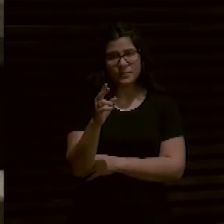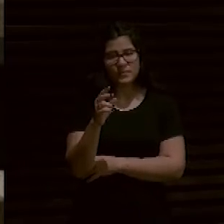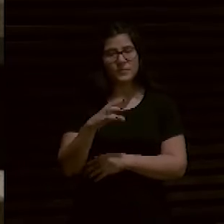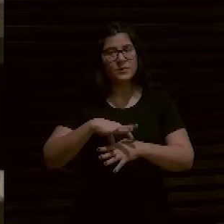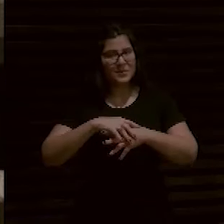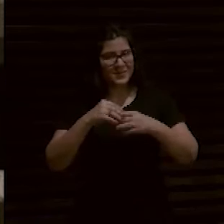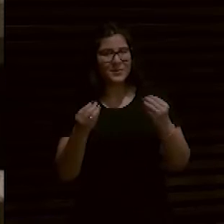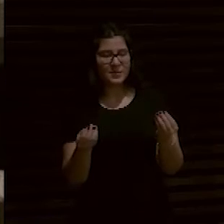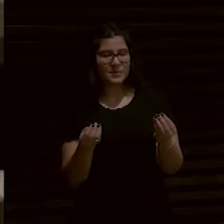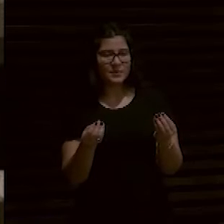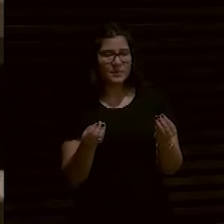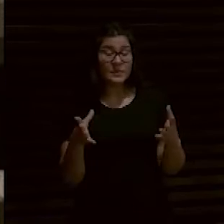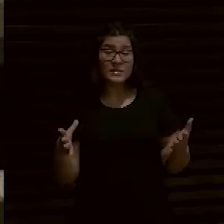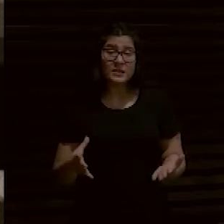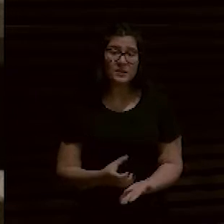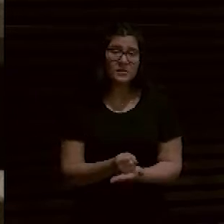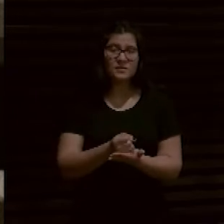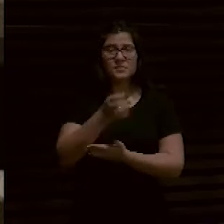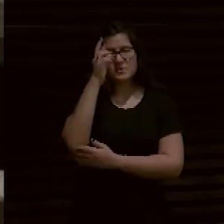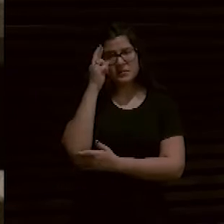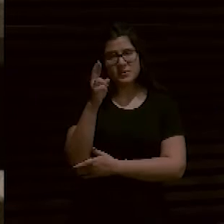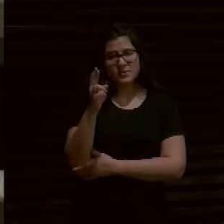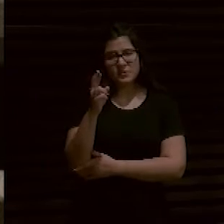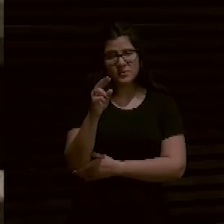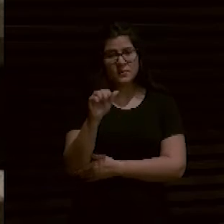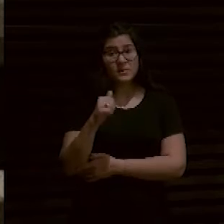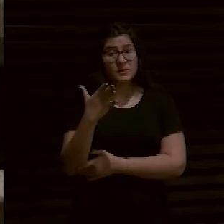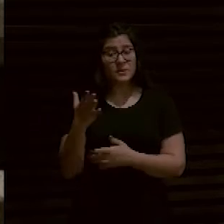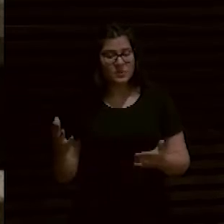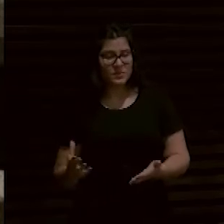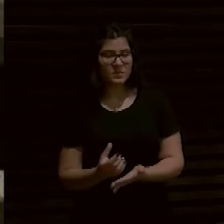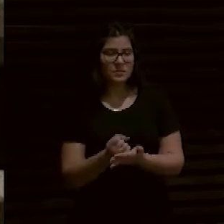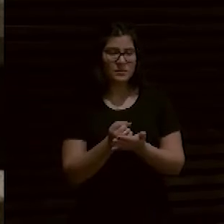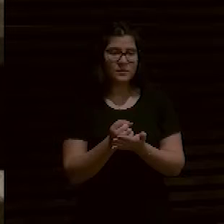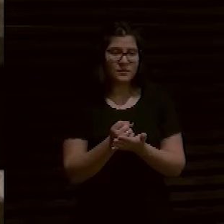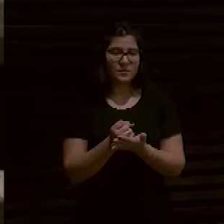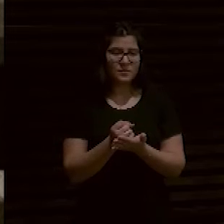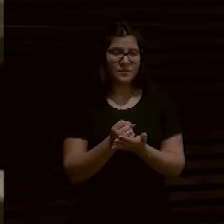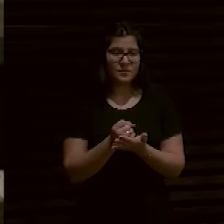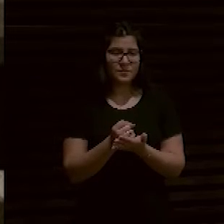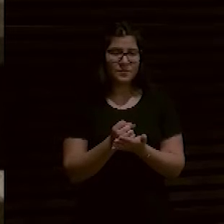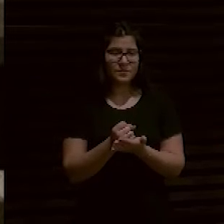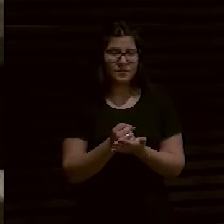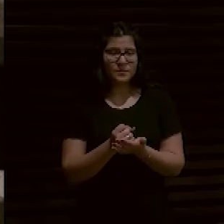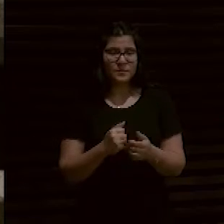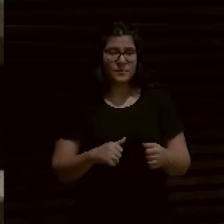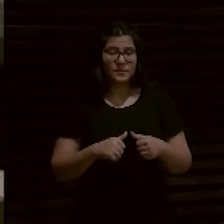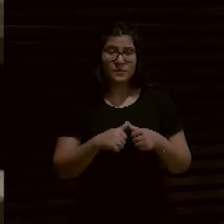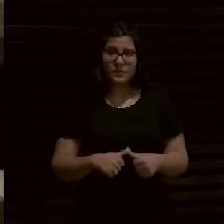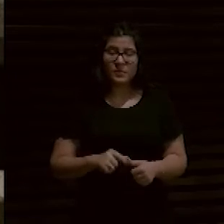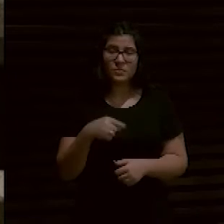curado. Salva-me, Senhor, e serei salvo. É aqui que nós